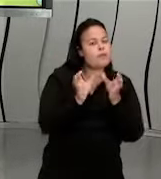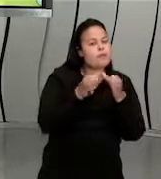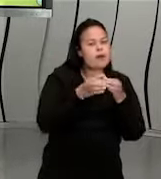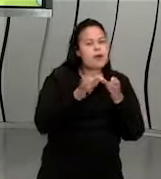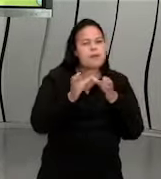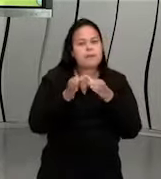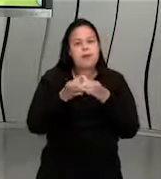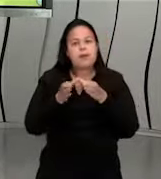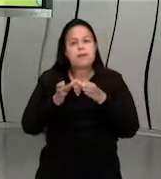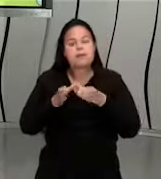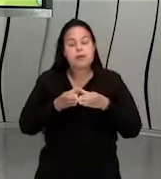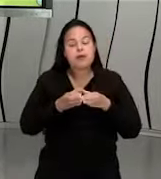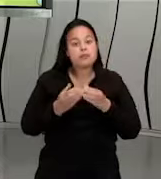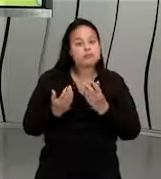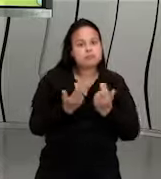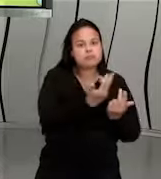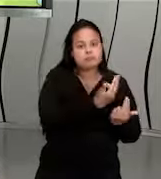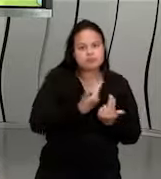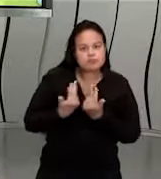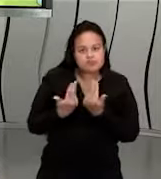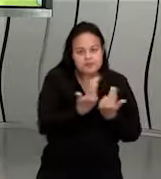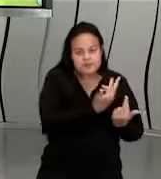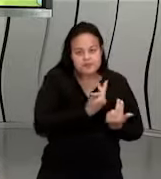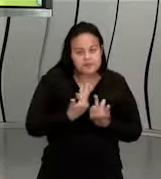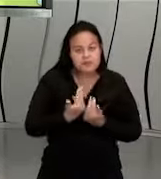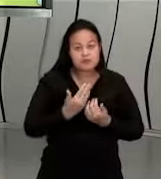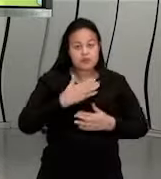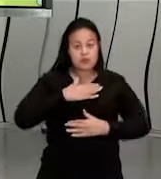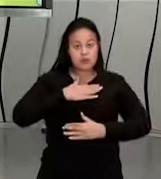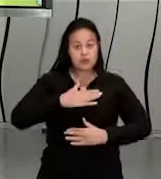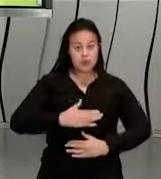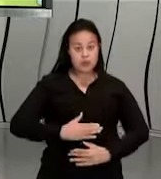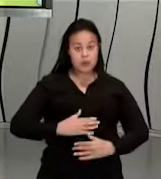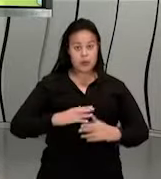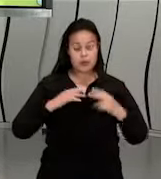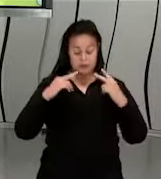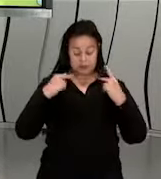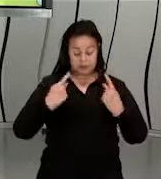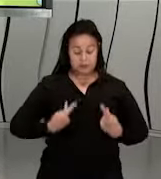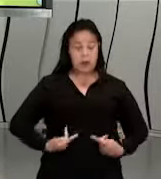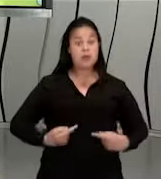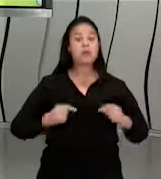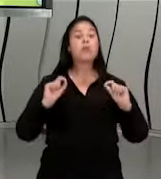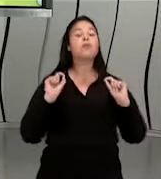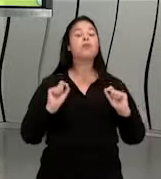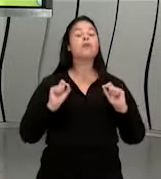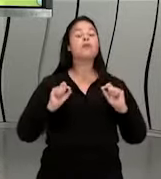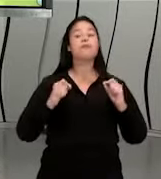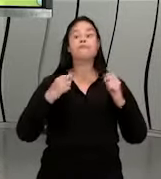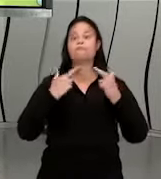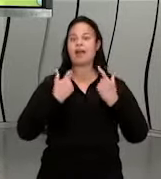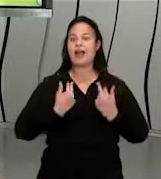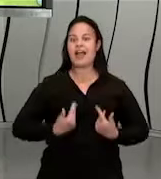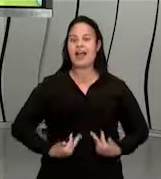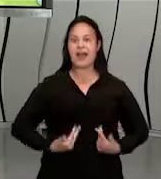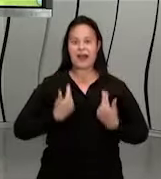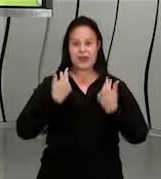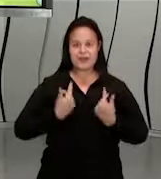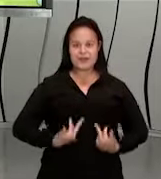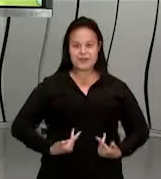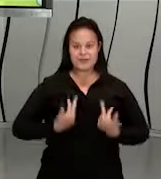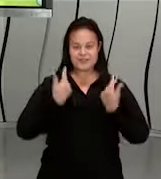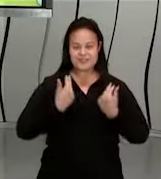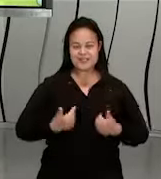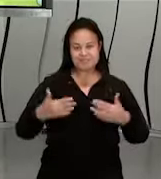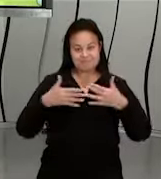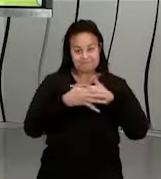uma mesma função. Então, no corpo humano, existem vários tipos de tecidos e hoje nós vamos